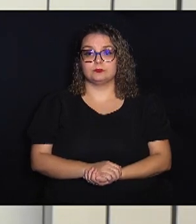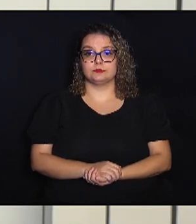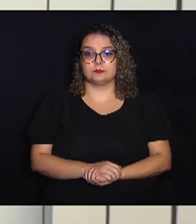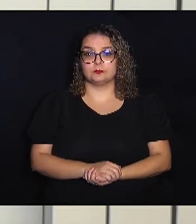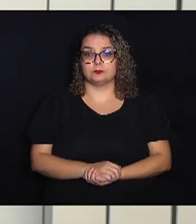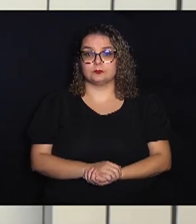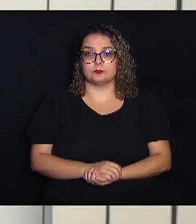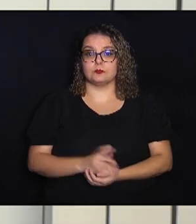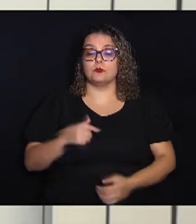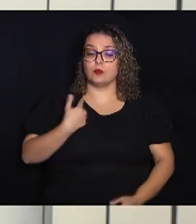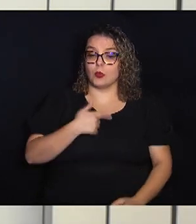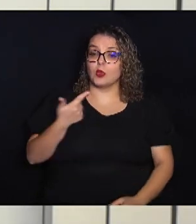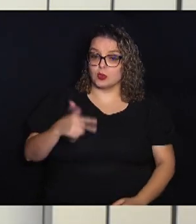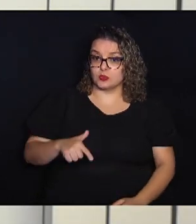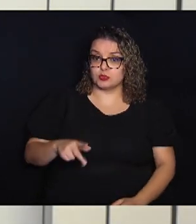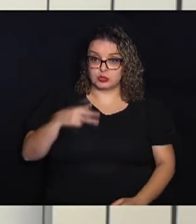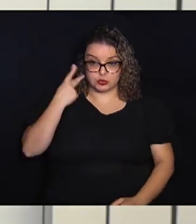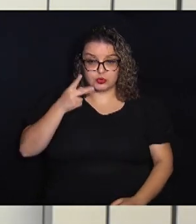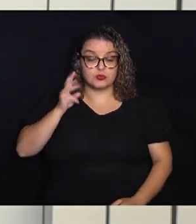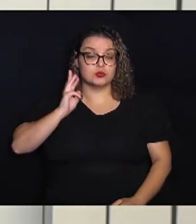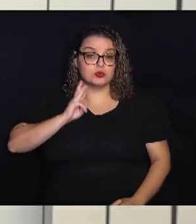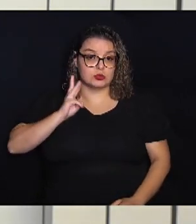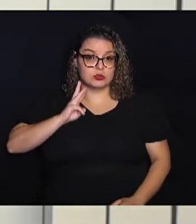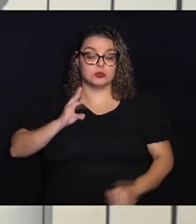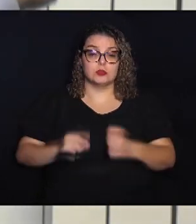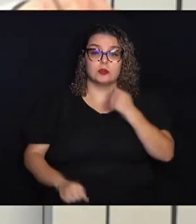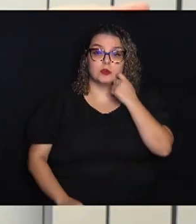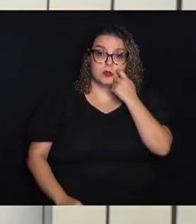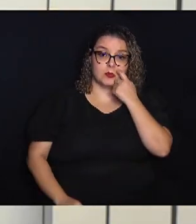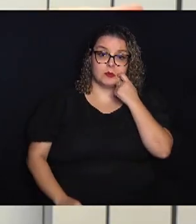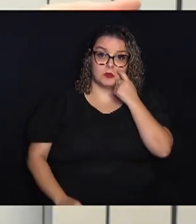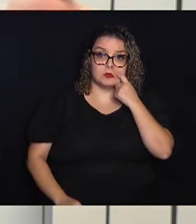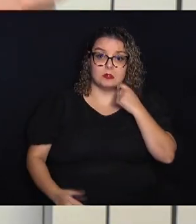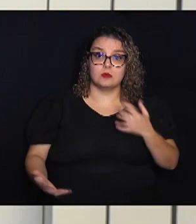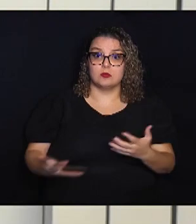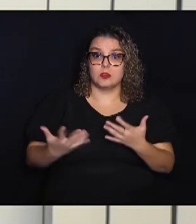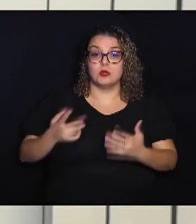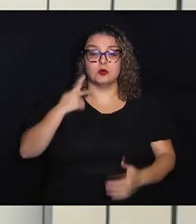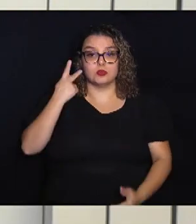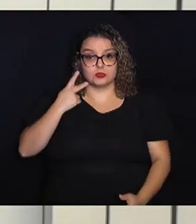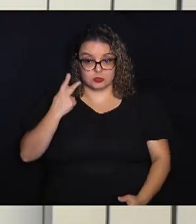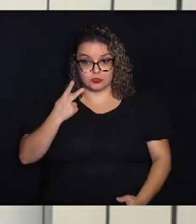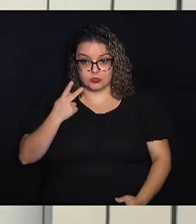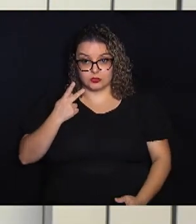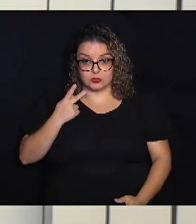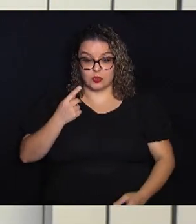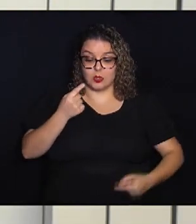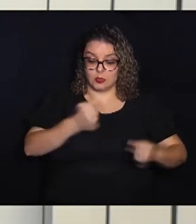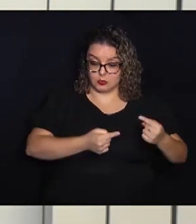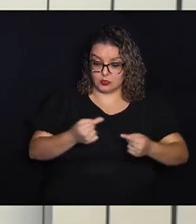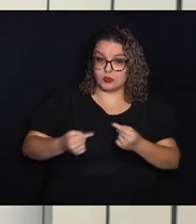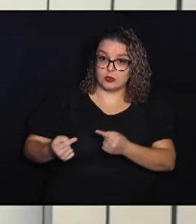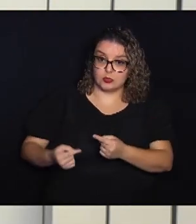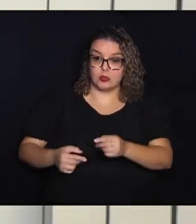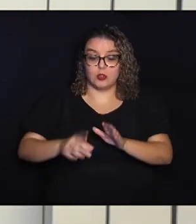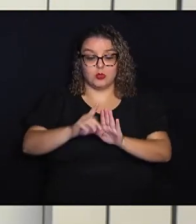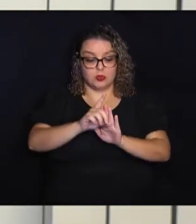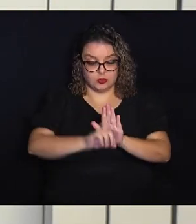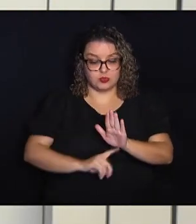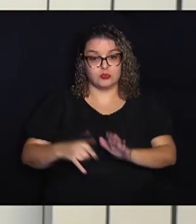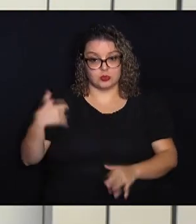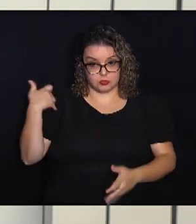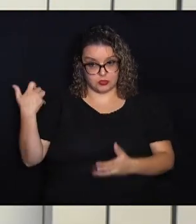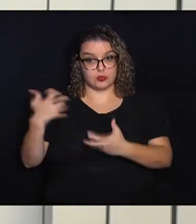A gente segue com o vereador Cecílio Santos porque, por iniciativa do parlamentar, um debate sobre o direito dos